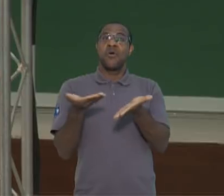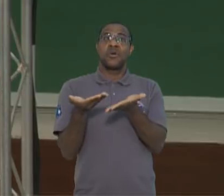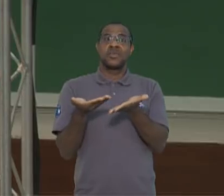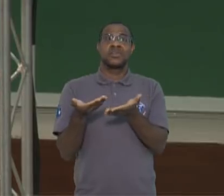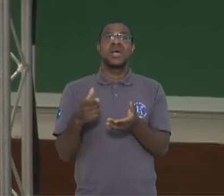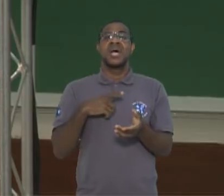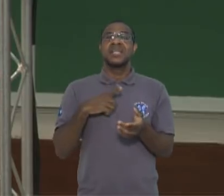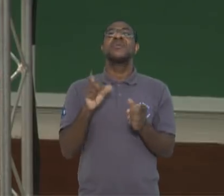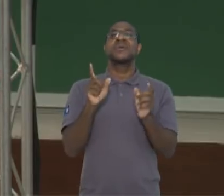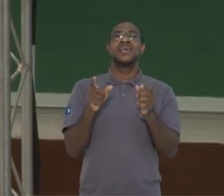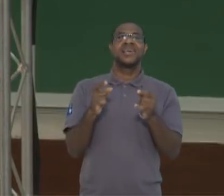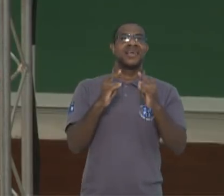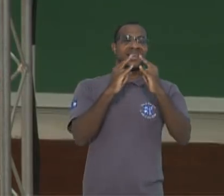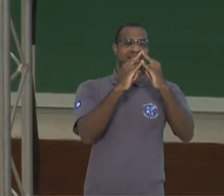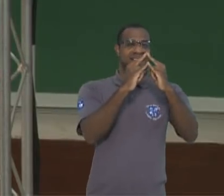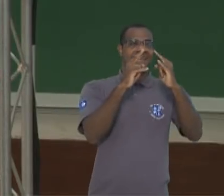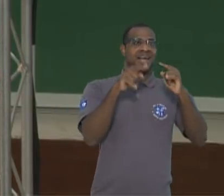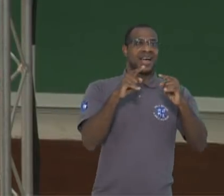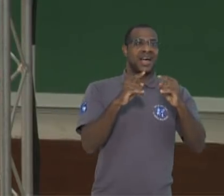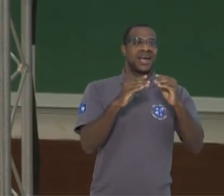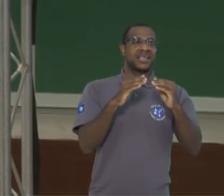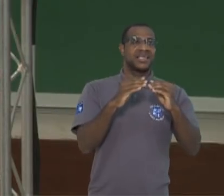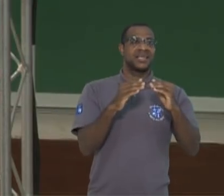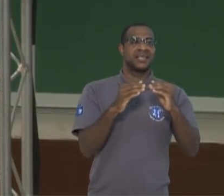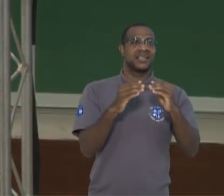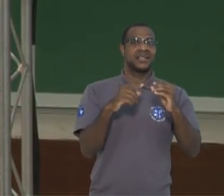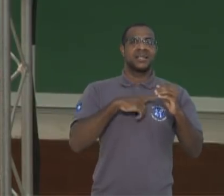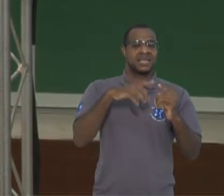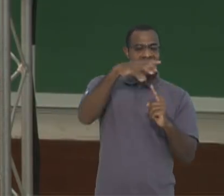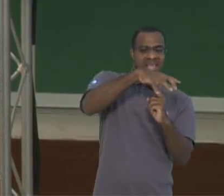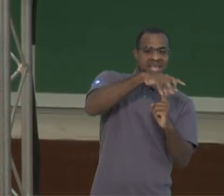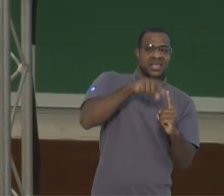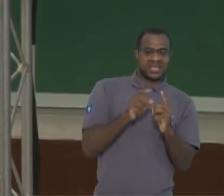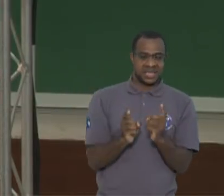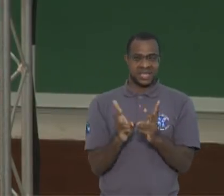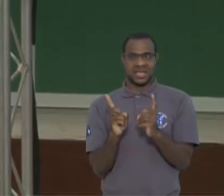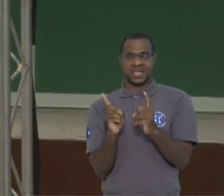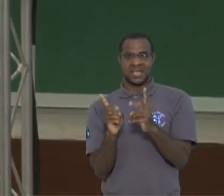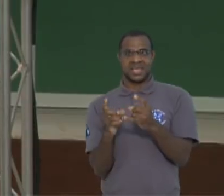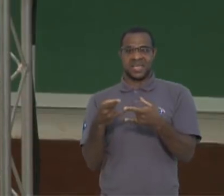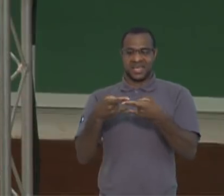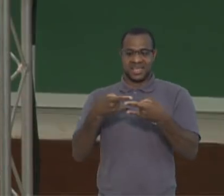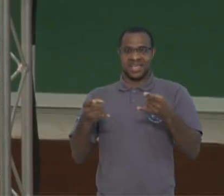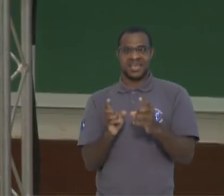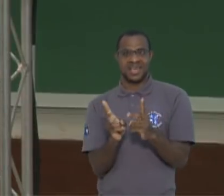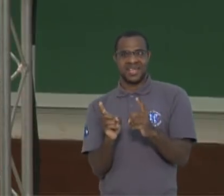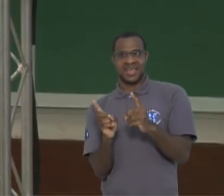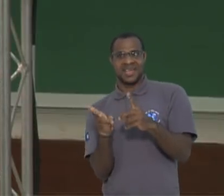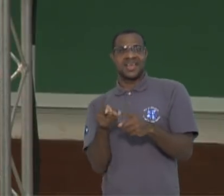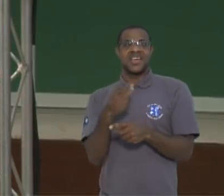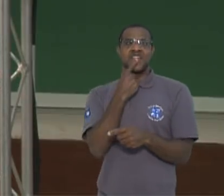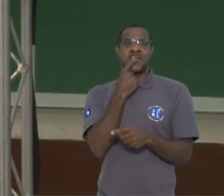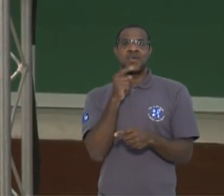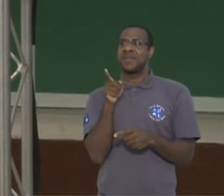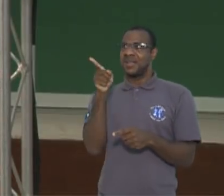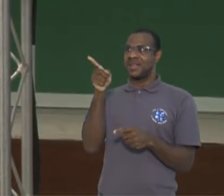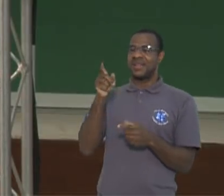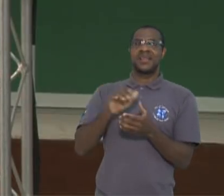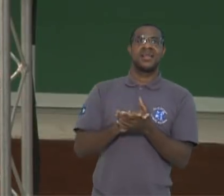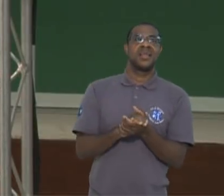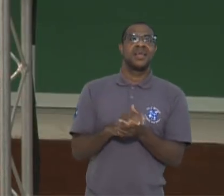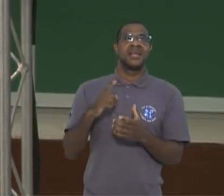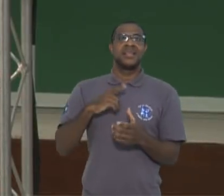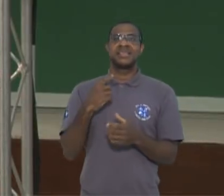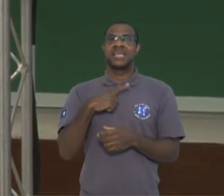a bilheteria, cerquinhas em volta aqui, né, a cerca, a lona colorida, o palhaço ali chamando o público. Né? Então, com a criação